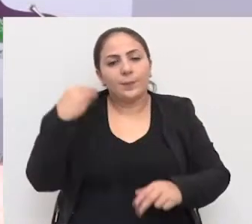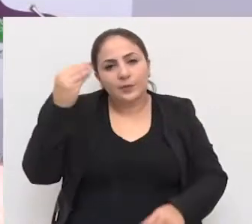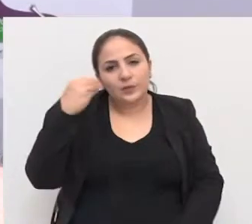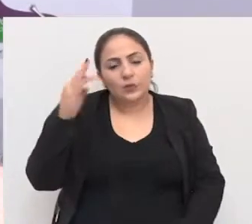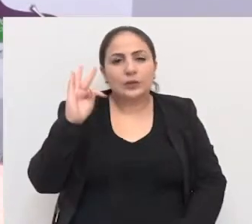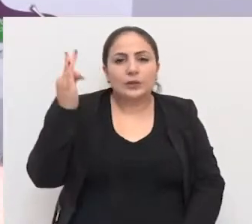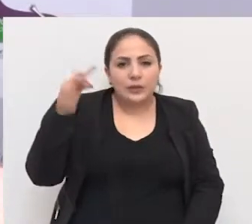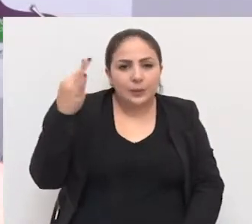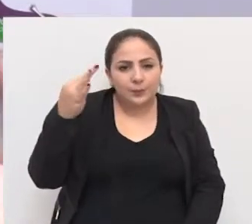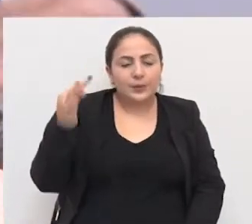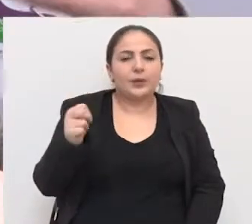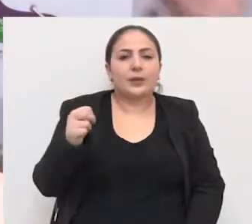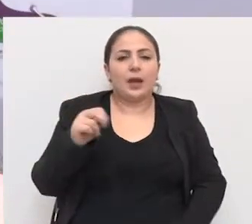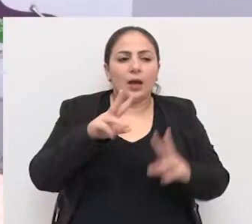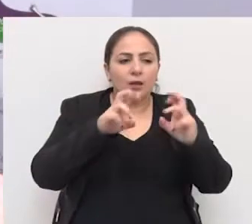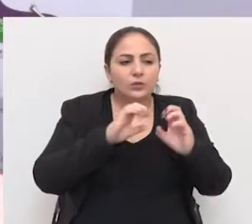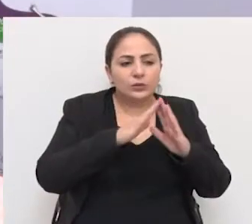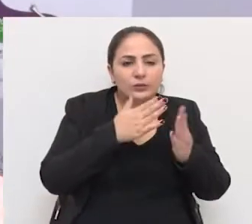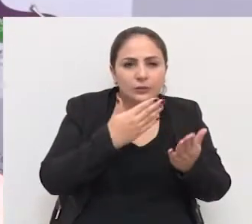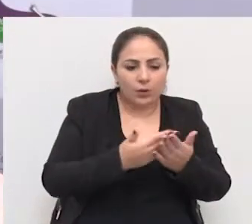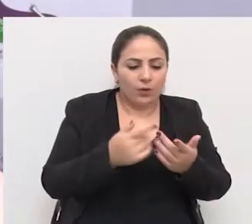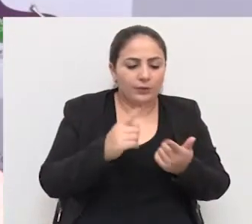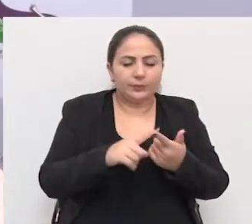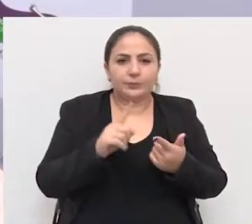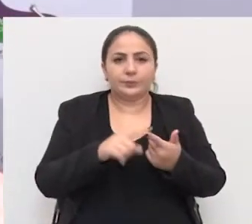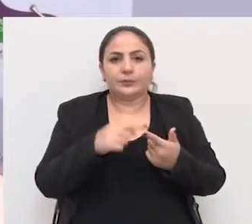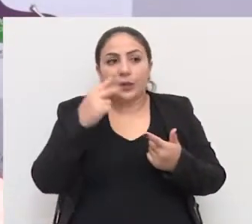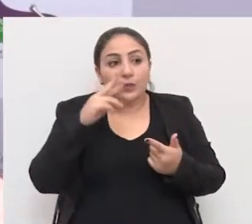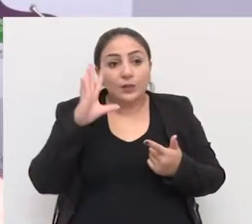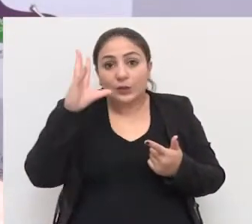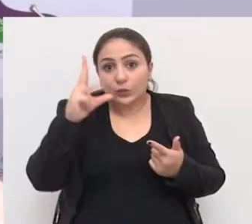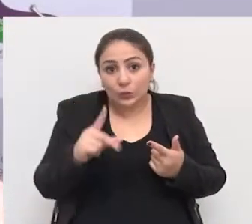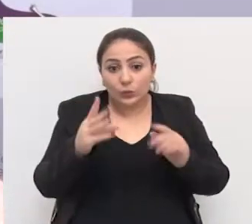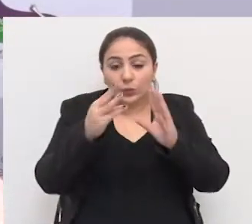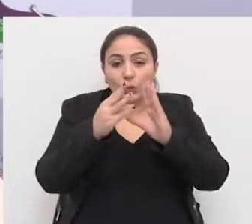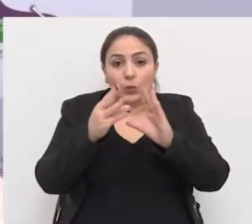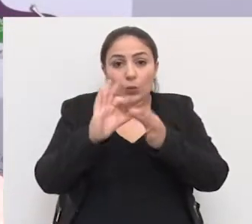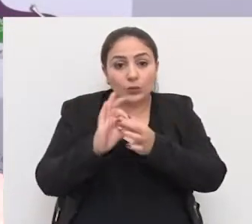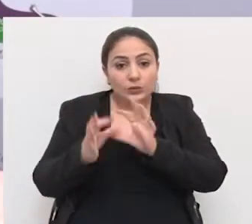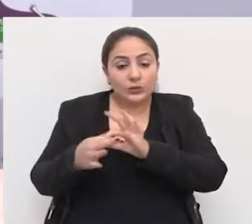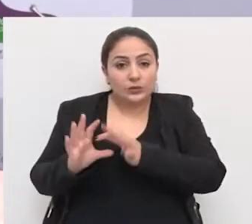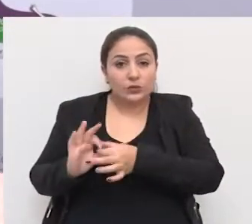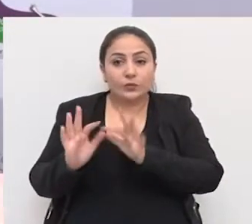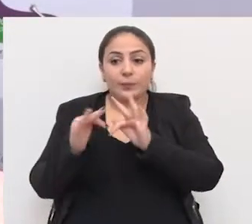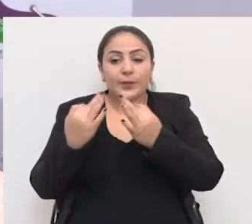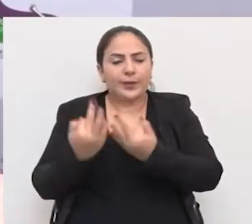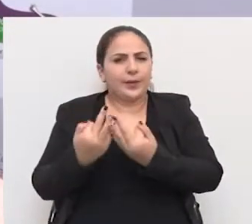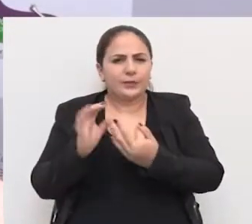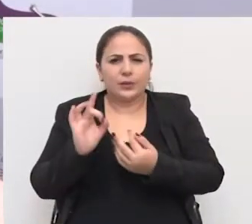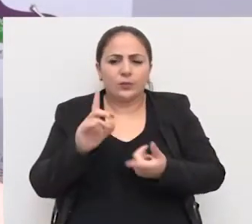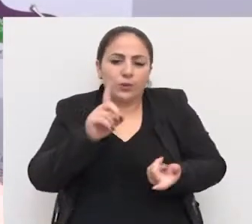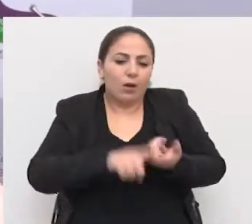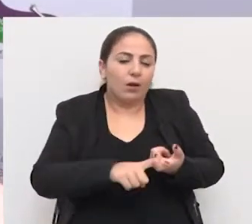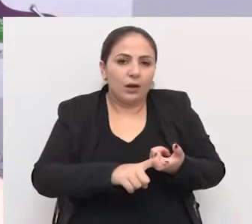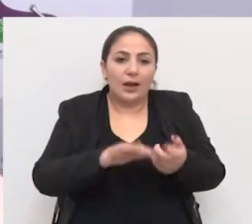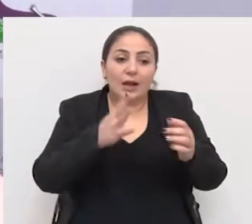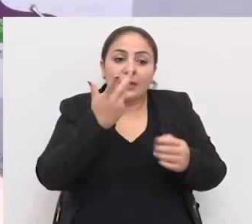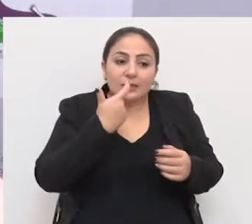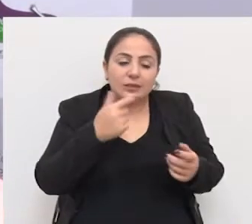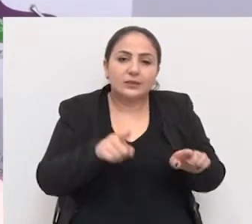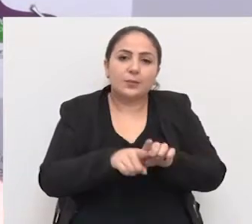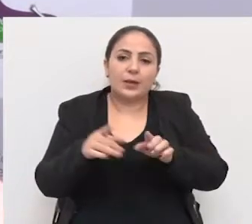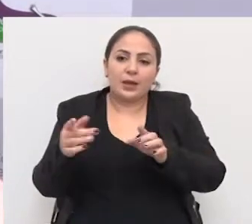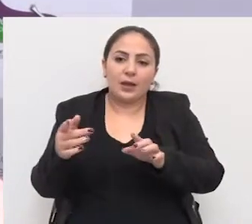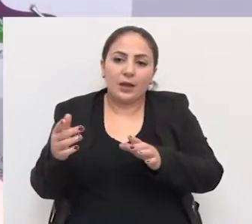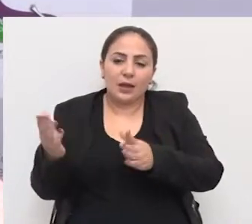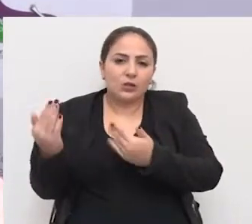uma psicoterapia, para ver a questão escolar, ver todo o contexto familiar também. Não se atende somente a